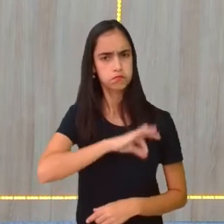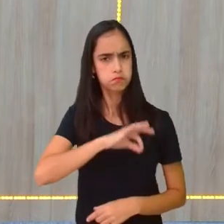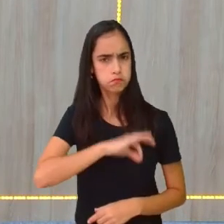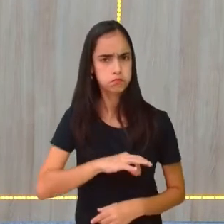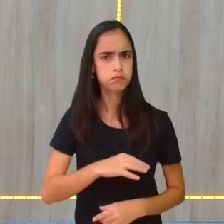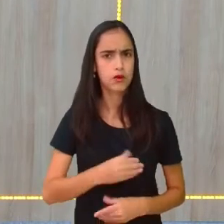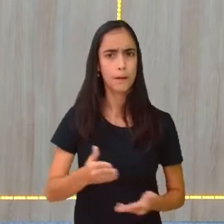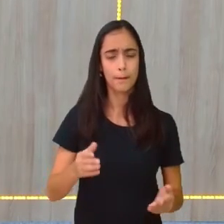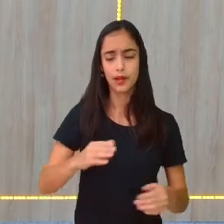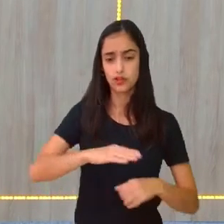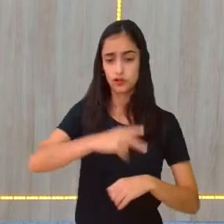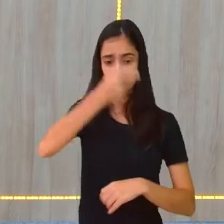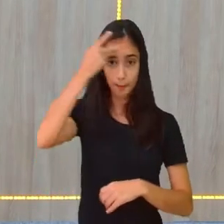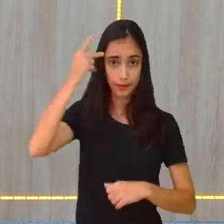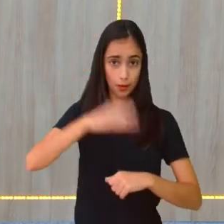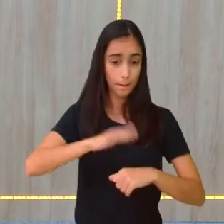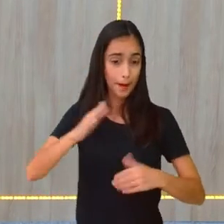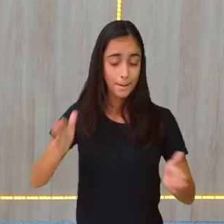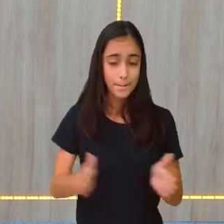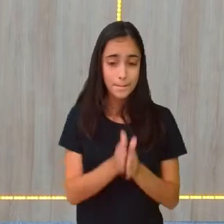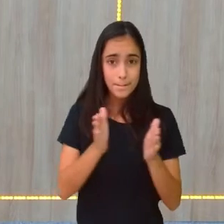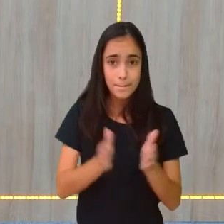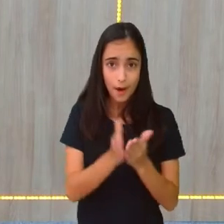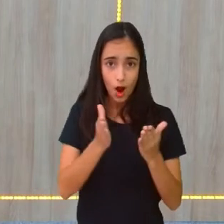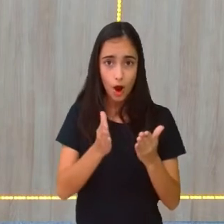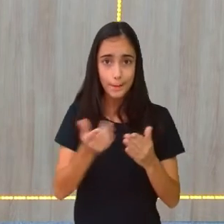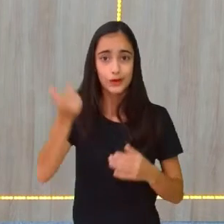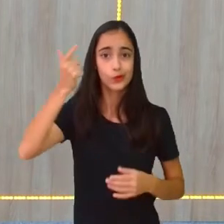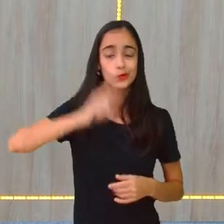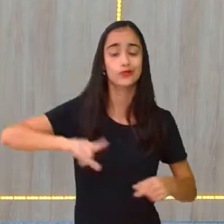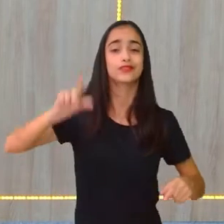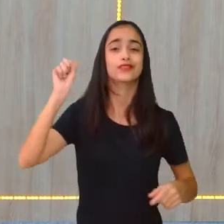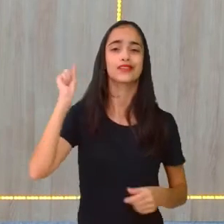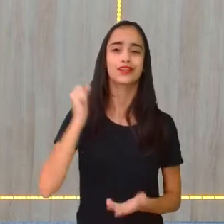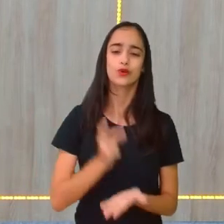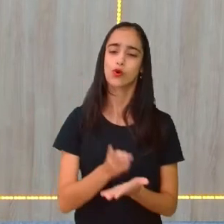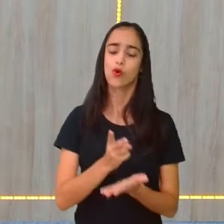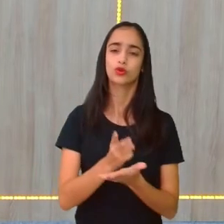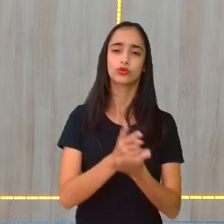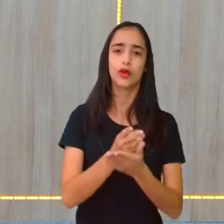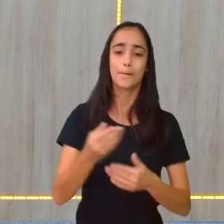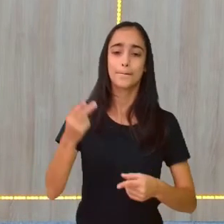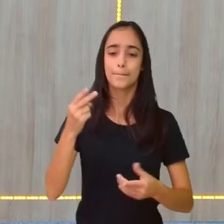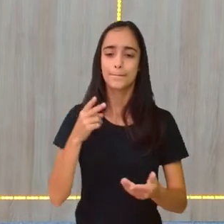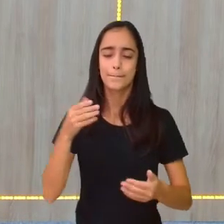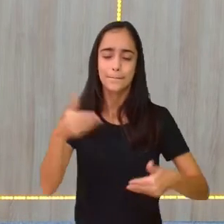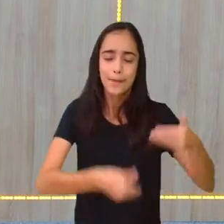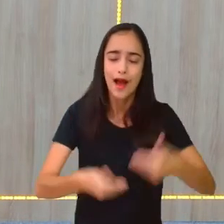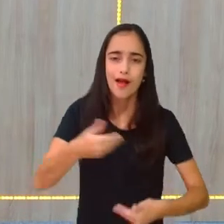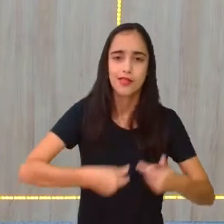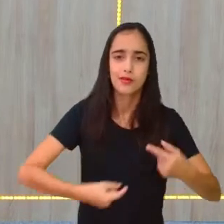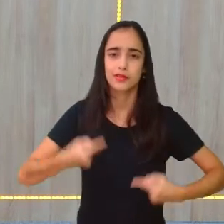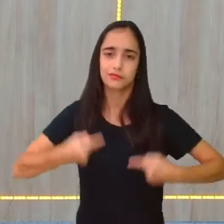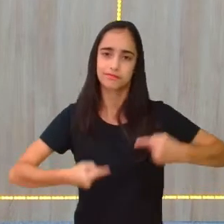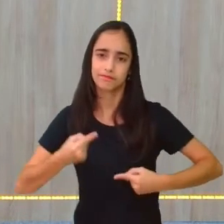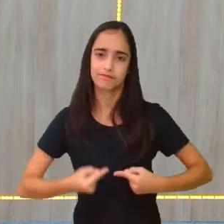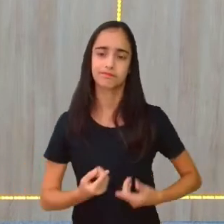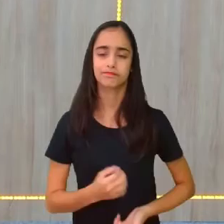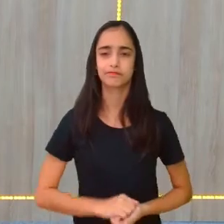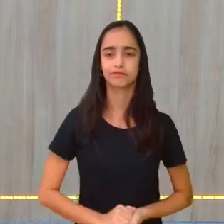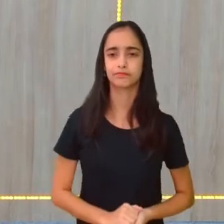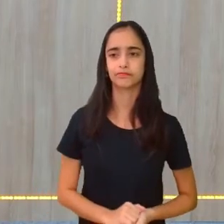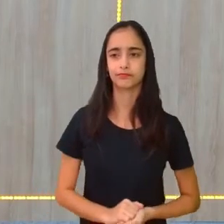das decisões políticas. E outro ideal defendido por Péricles era a